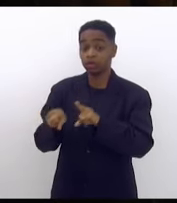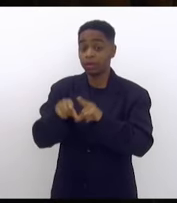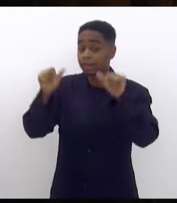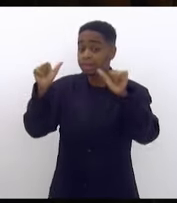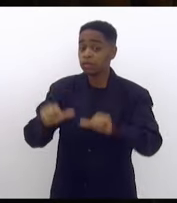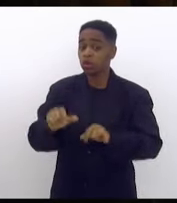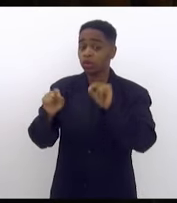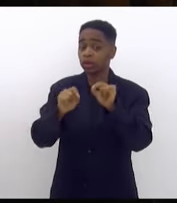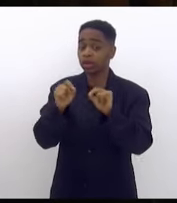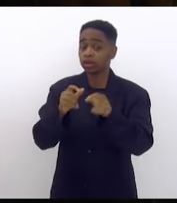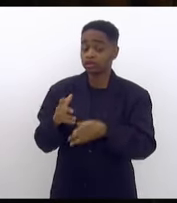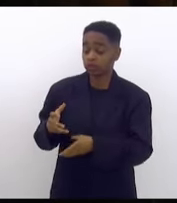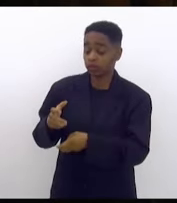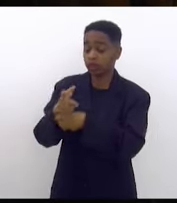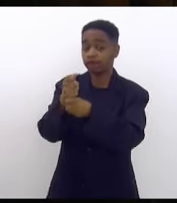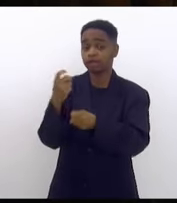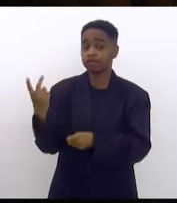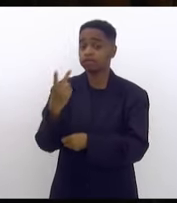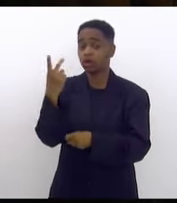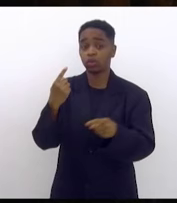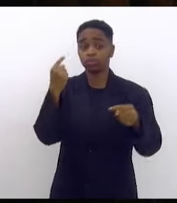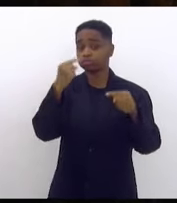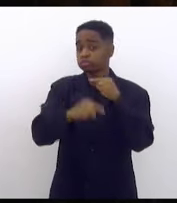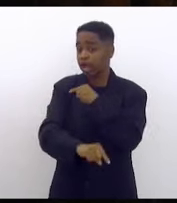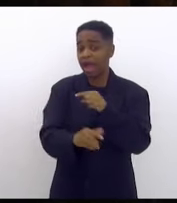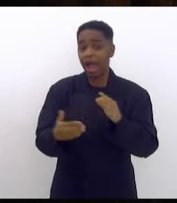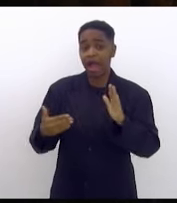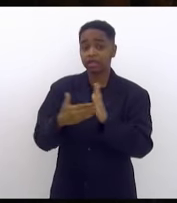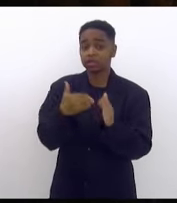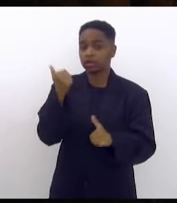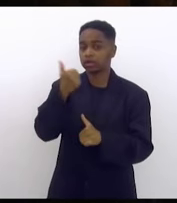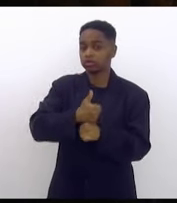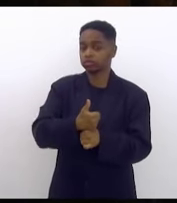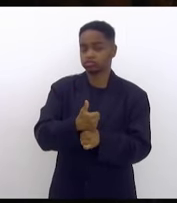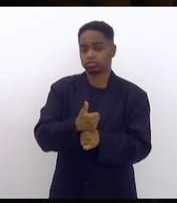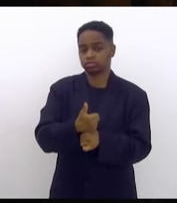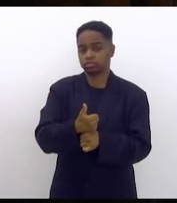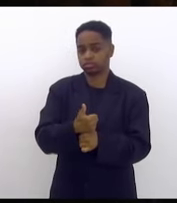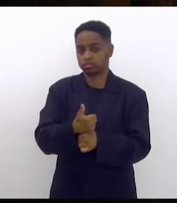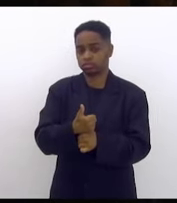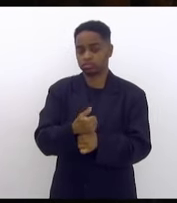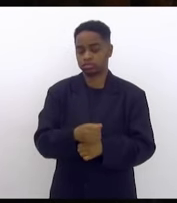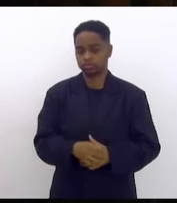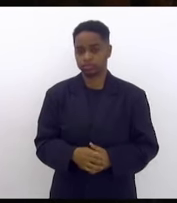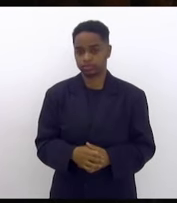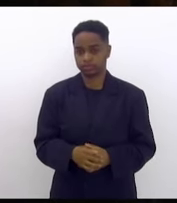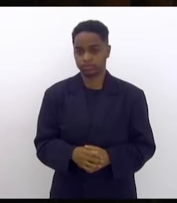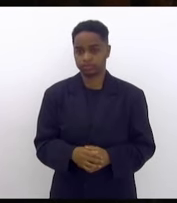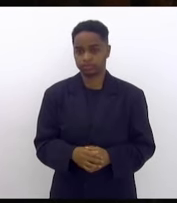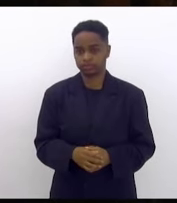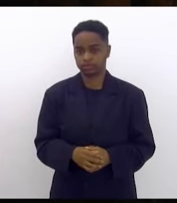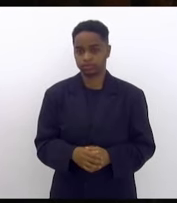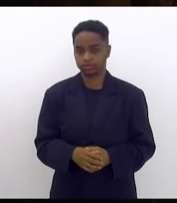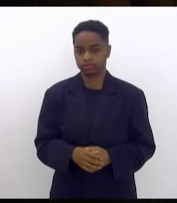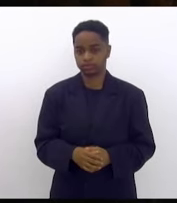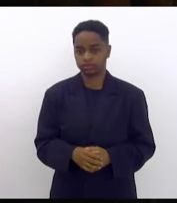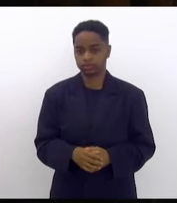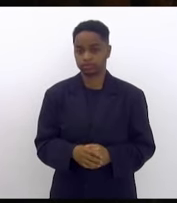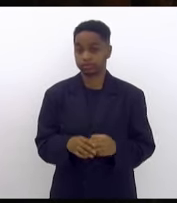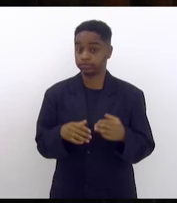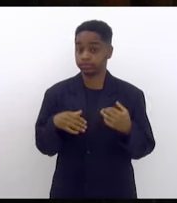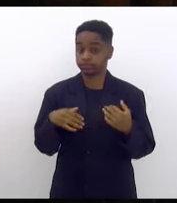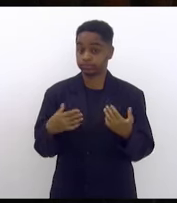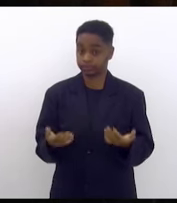um valor indevido até substituir o respectivo hidrômetro.